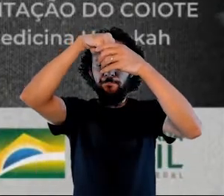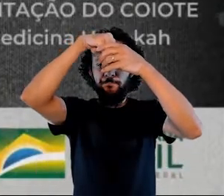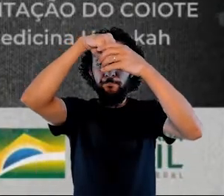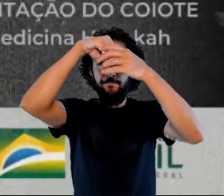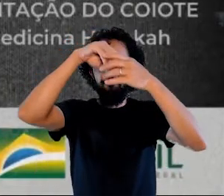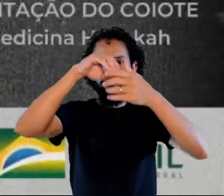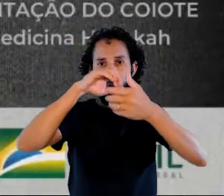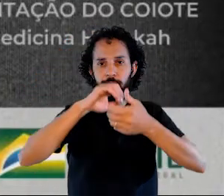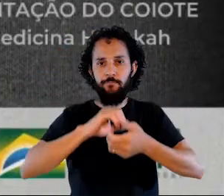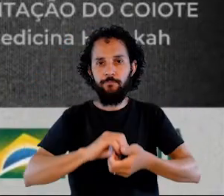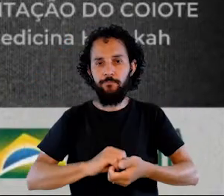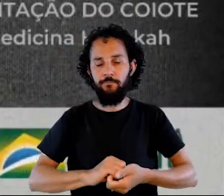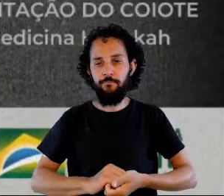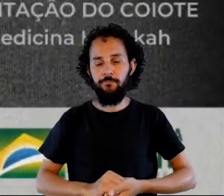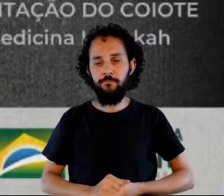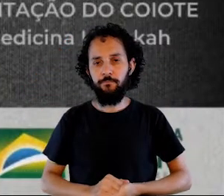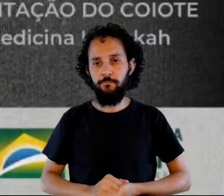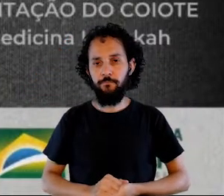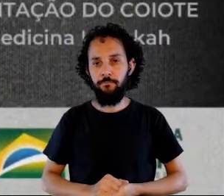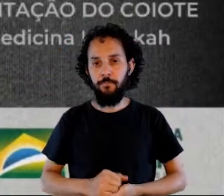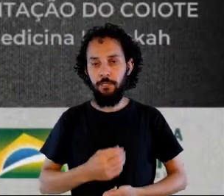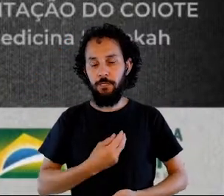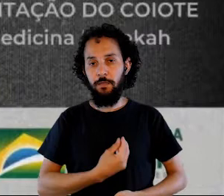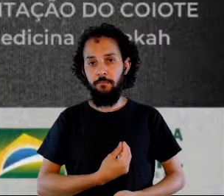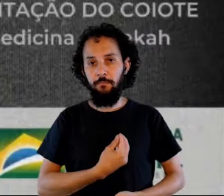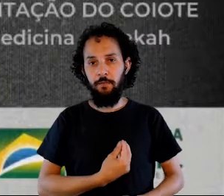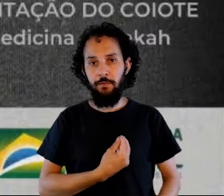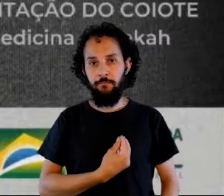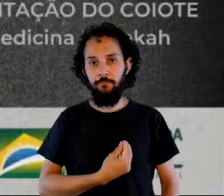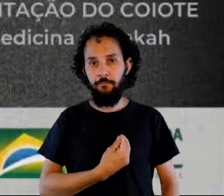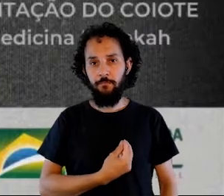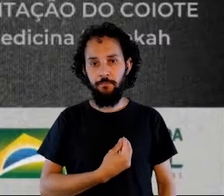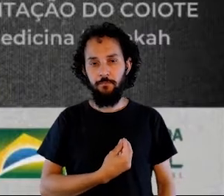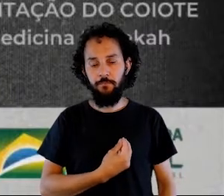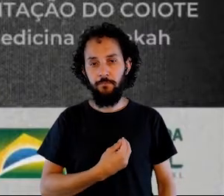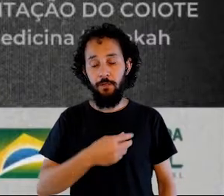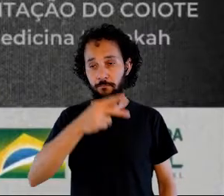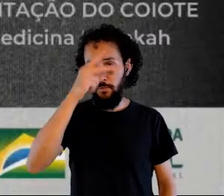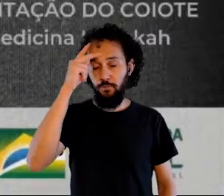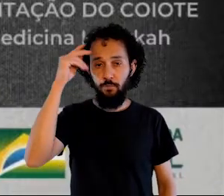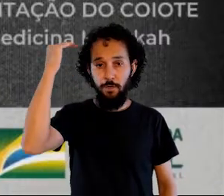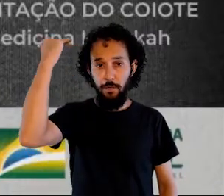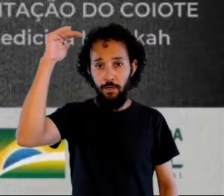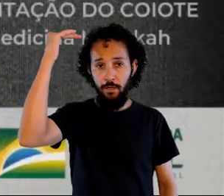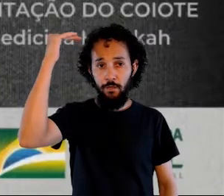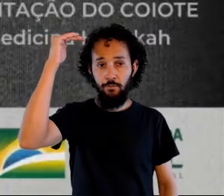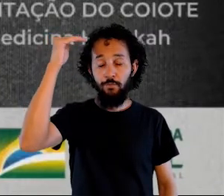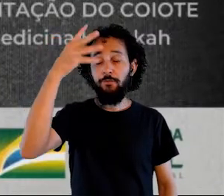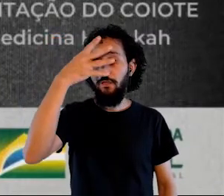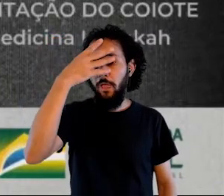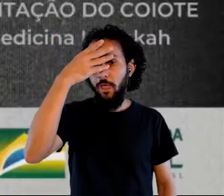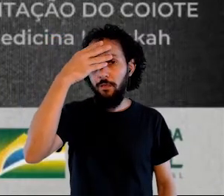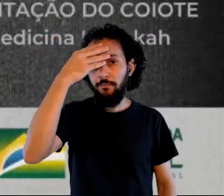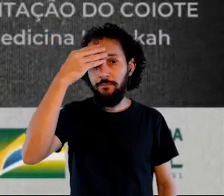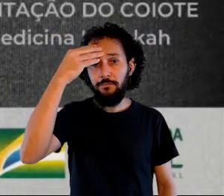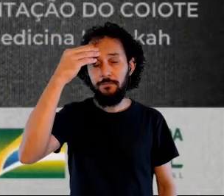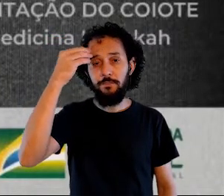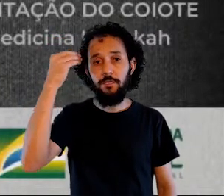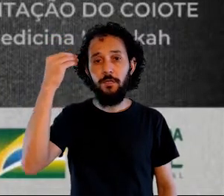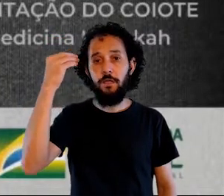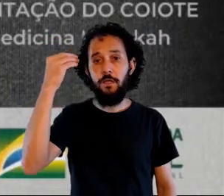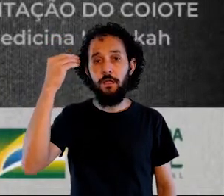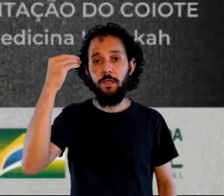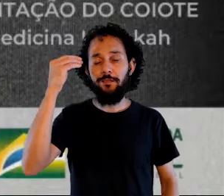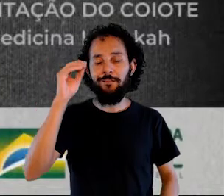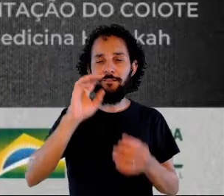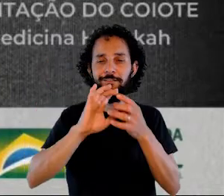Na vida, o adulto muitas vezes esquece de permitir as maravilhas da